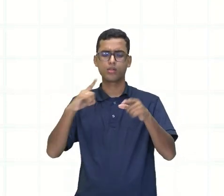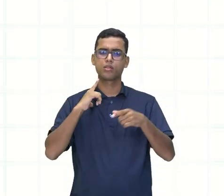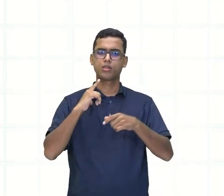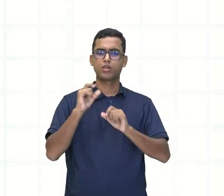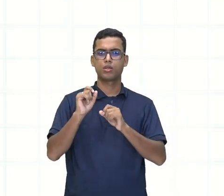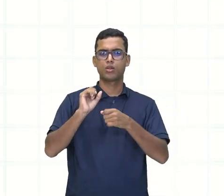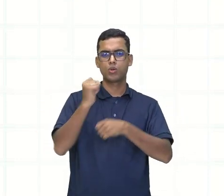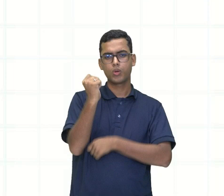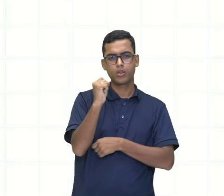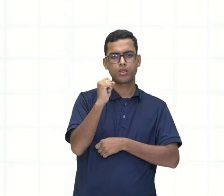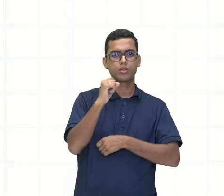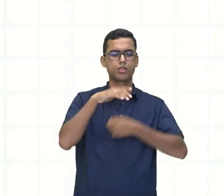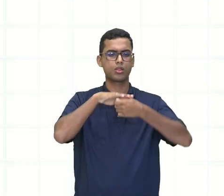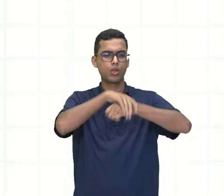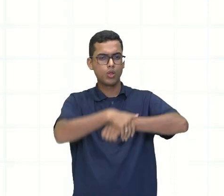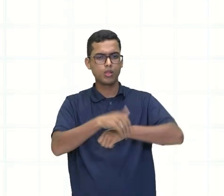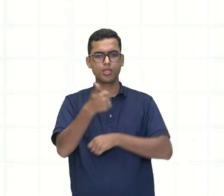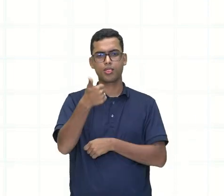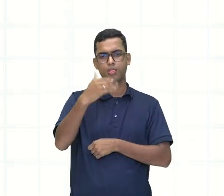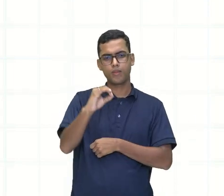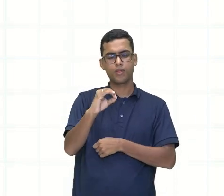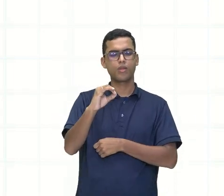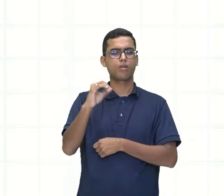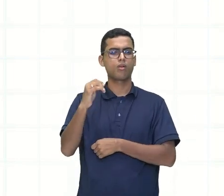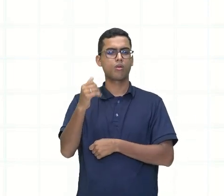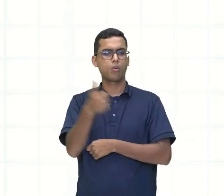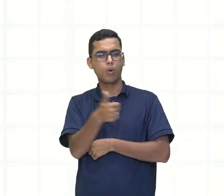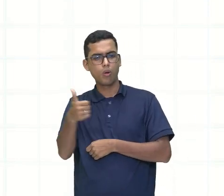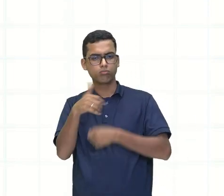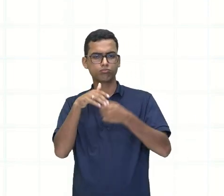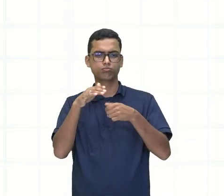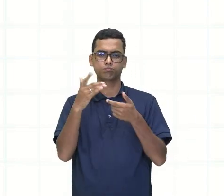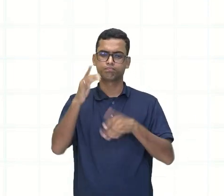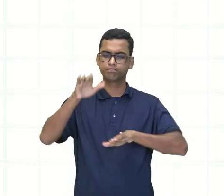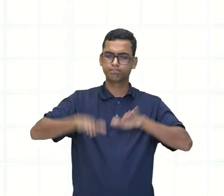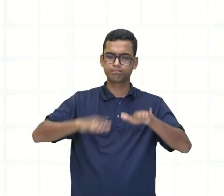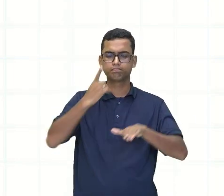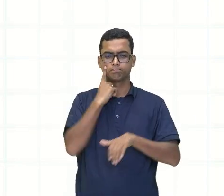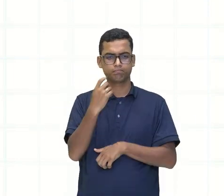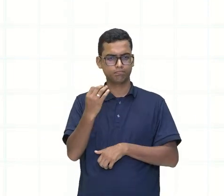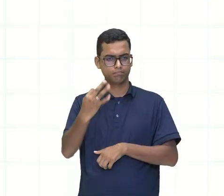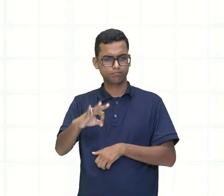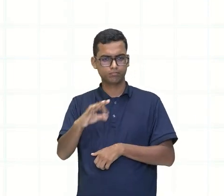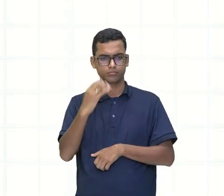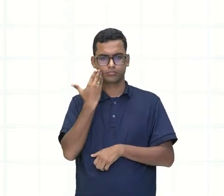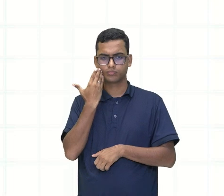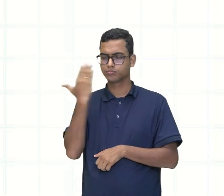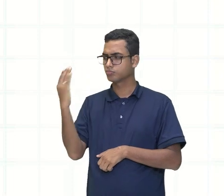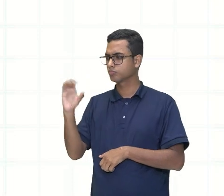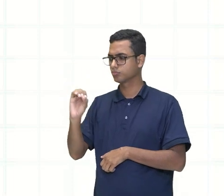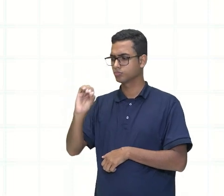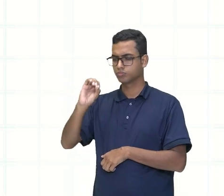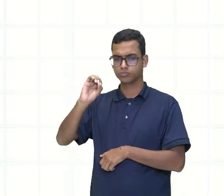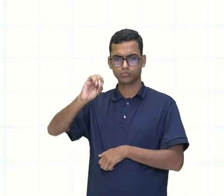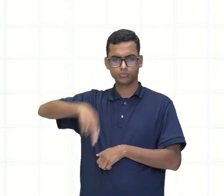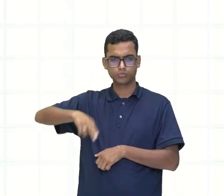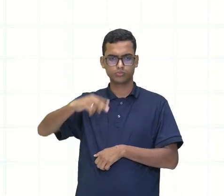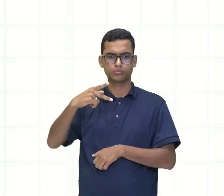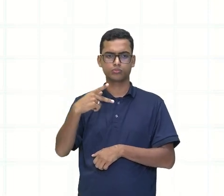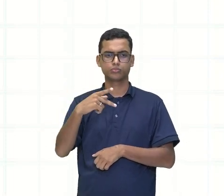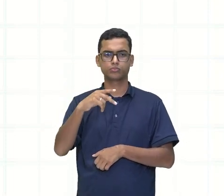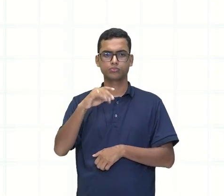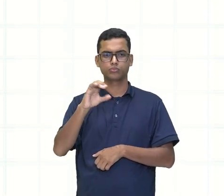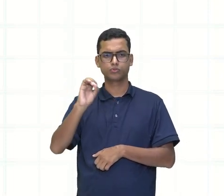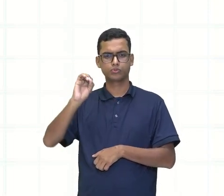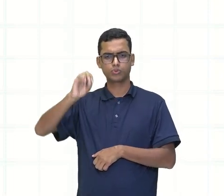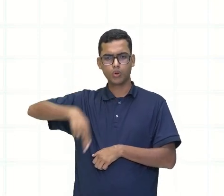noite, às 10, às 11, então é o at que a gente utiliza. On April, você quer falar, né, do mês? Então você